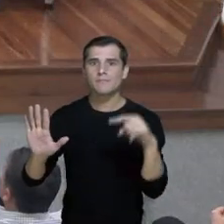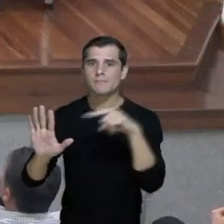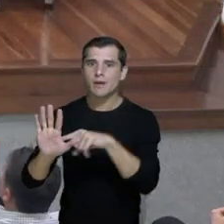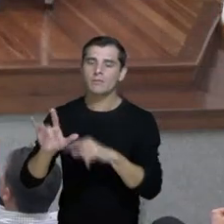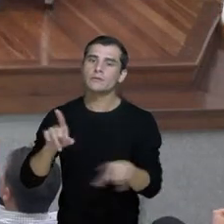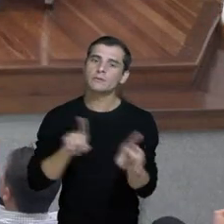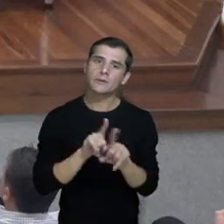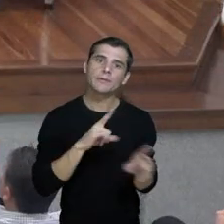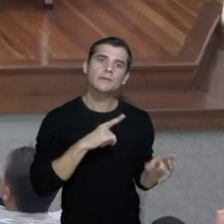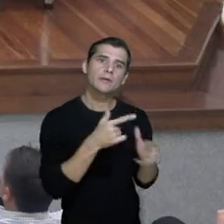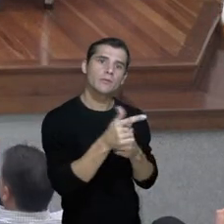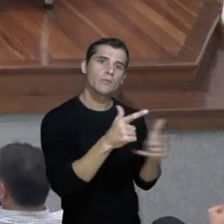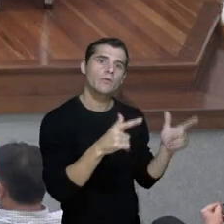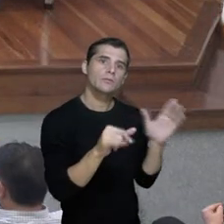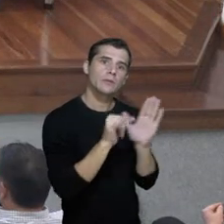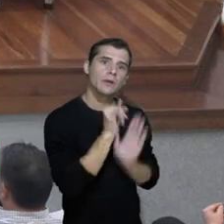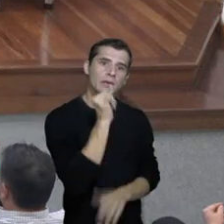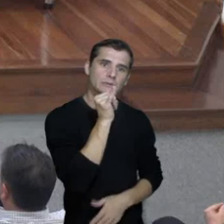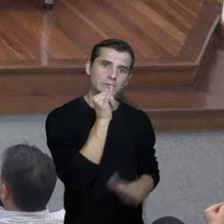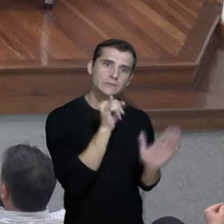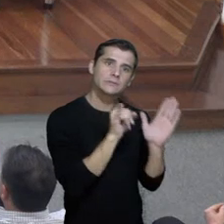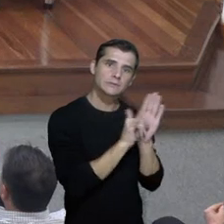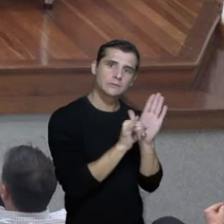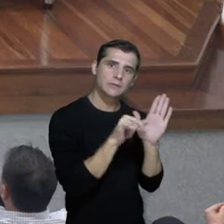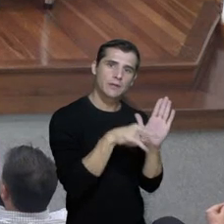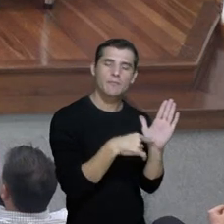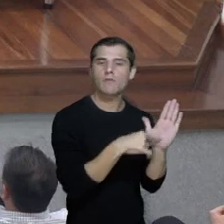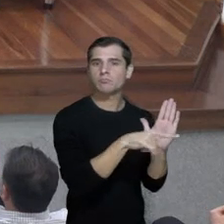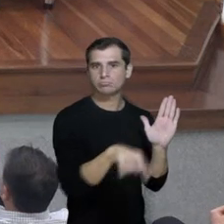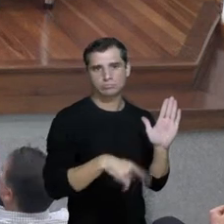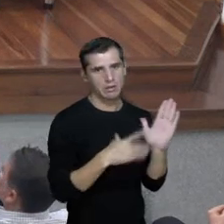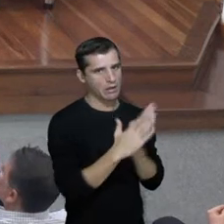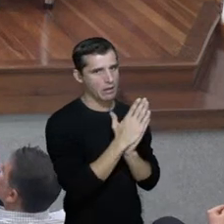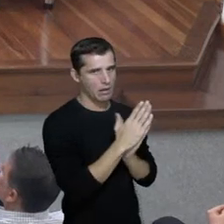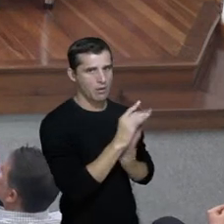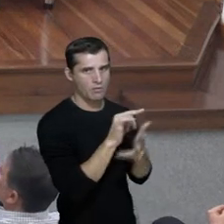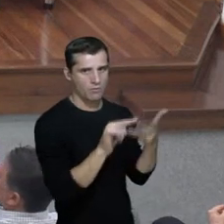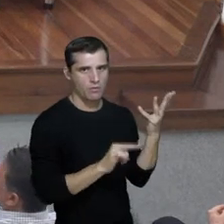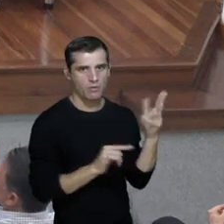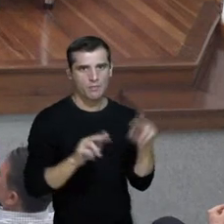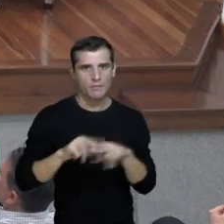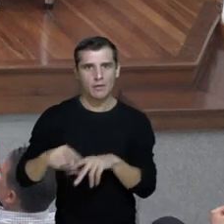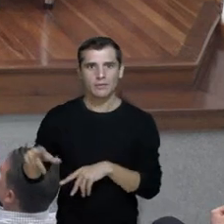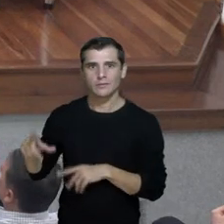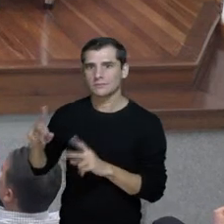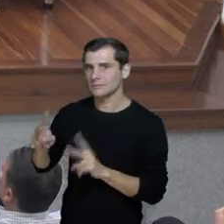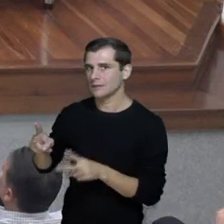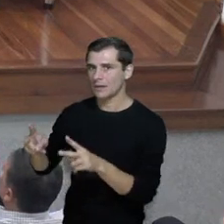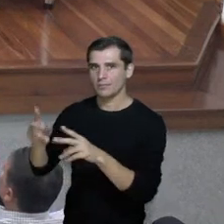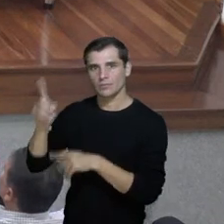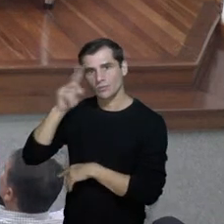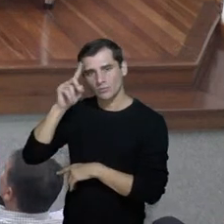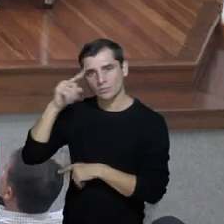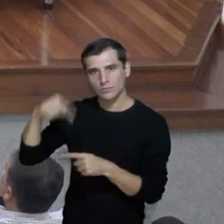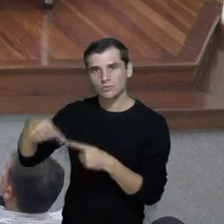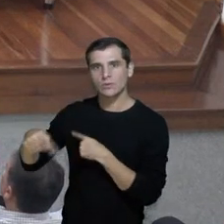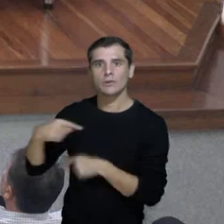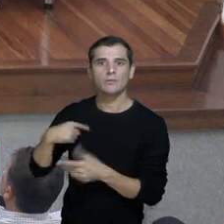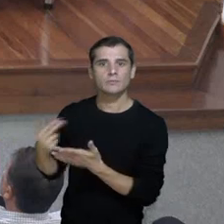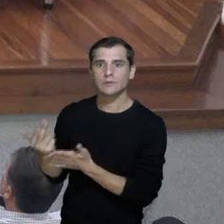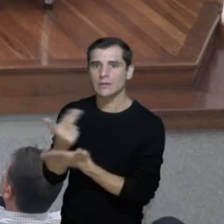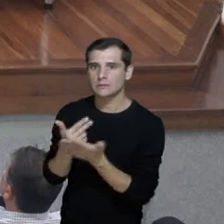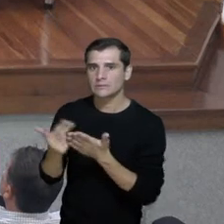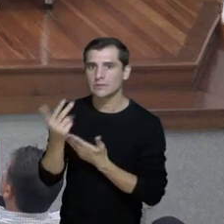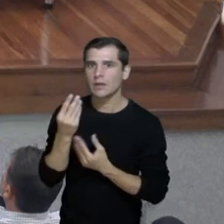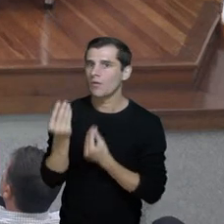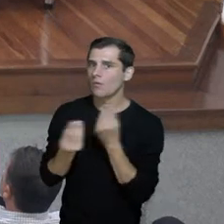cara e vou dizer É só alguns porque é o que eu mais gosto de fazer eu todo dia desenho alguma logomarca para alguma instituição para alguma ong para algum hospital